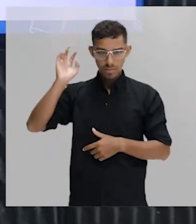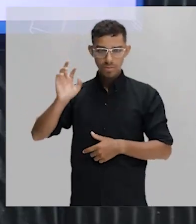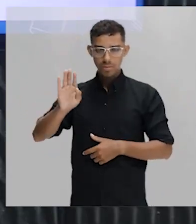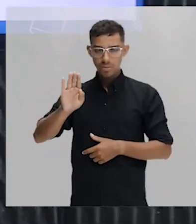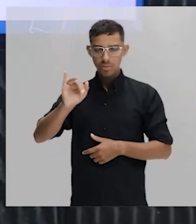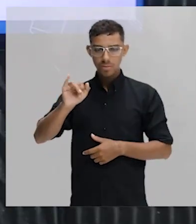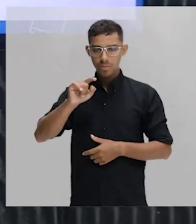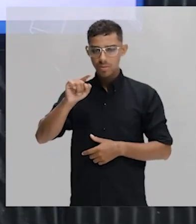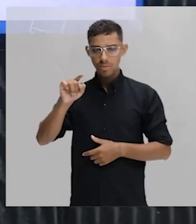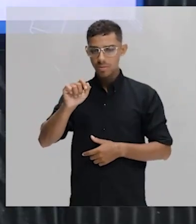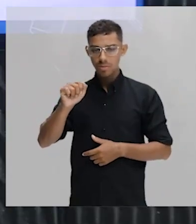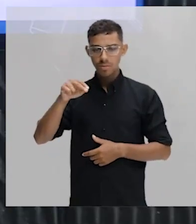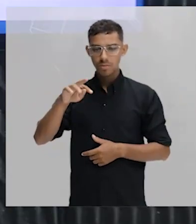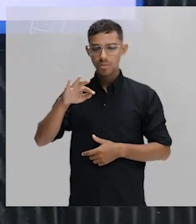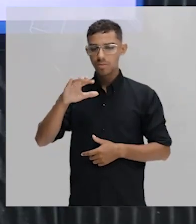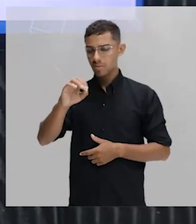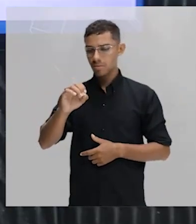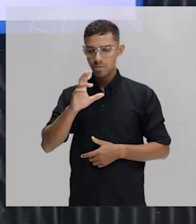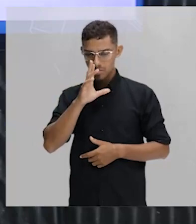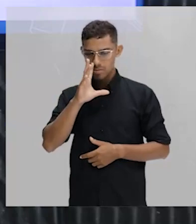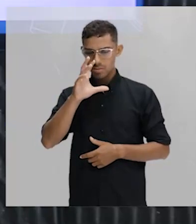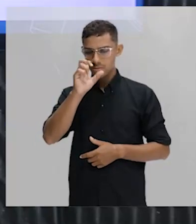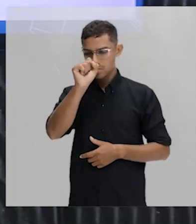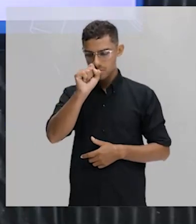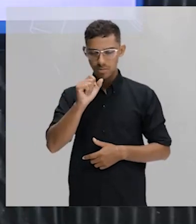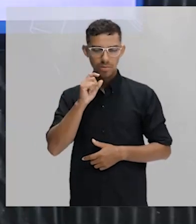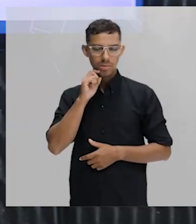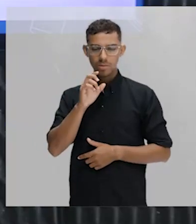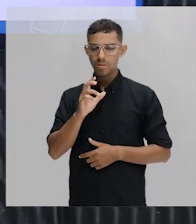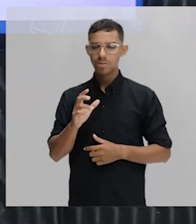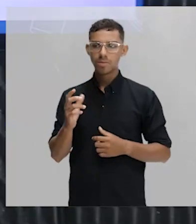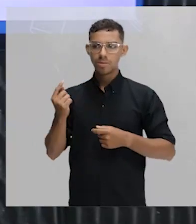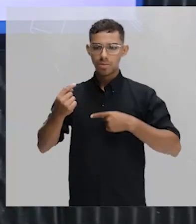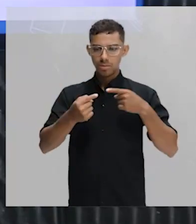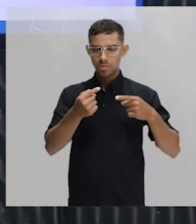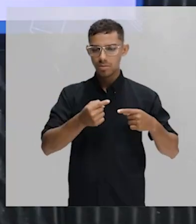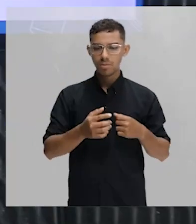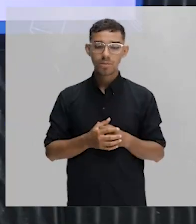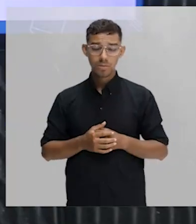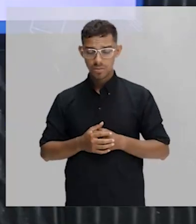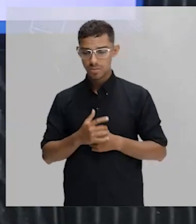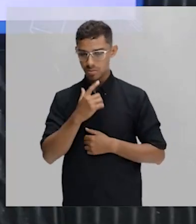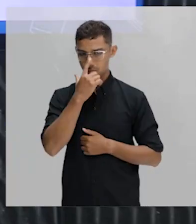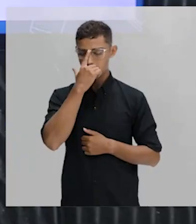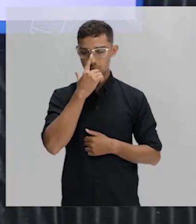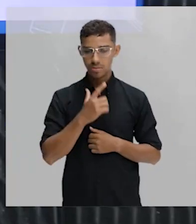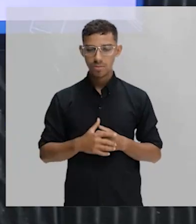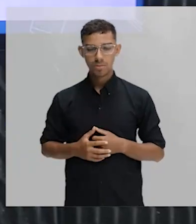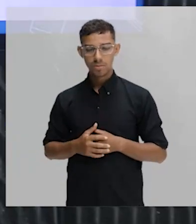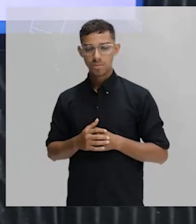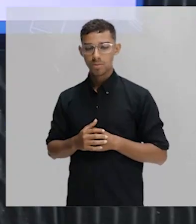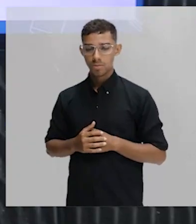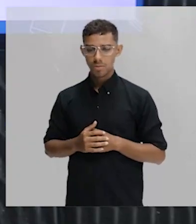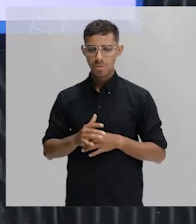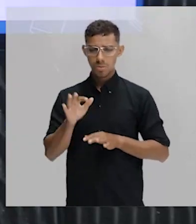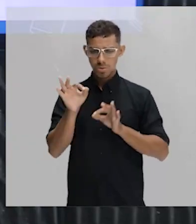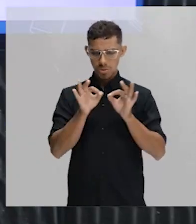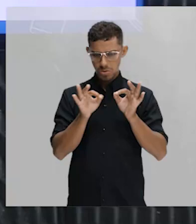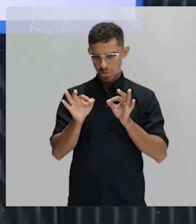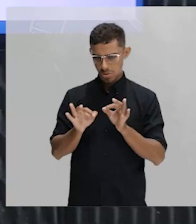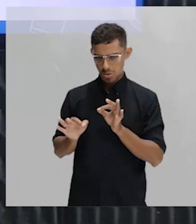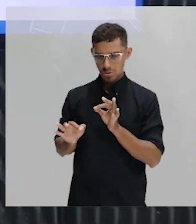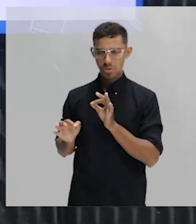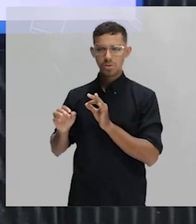como estratégia de reforço do poder político. Certo? Obras em marfim, em baixo relevo, estátuas